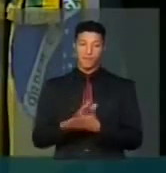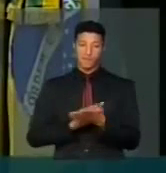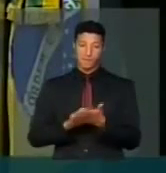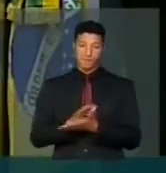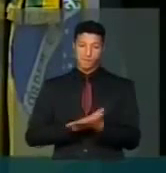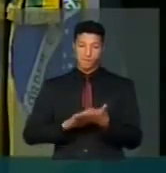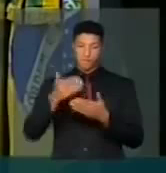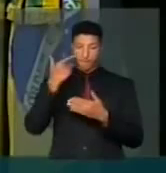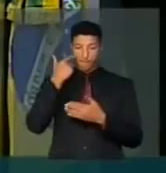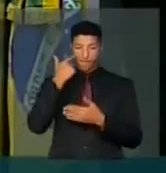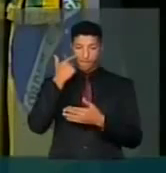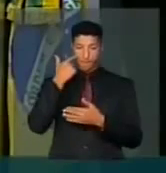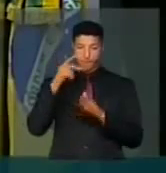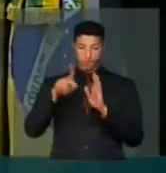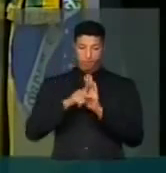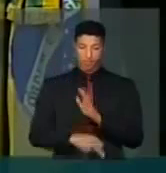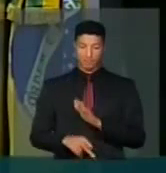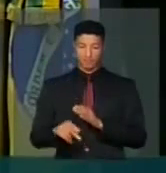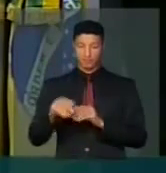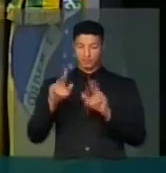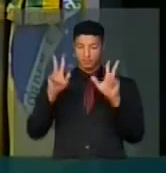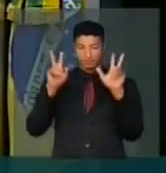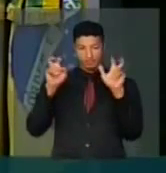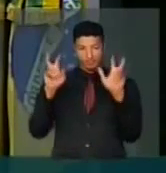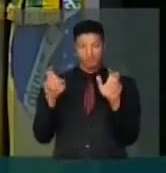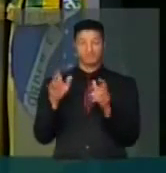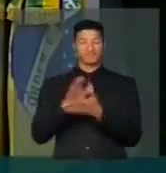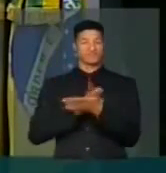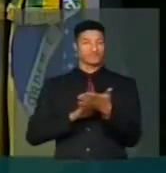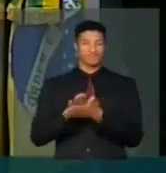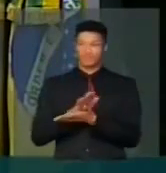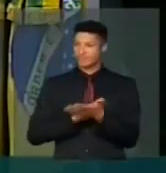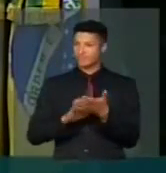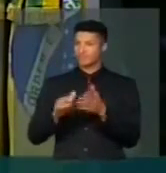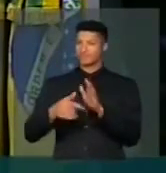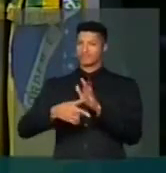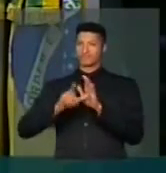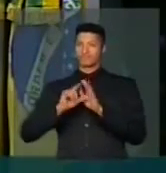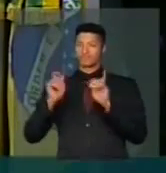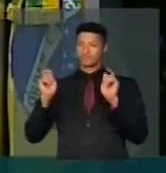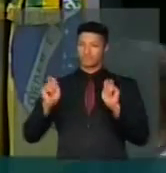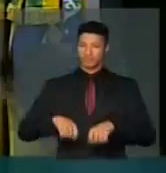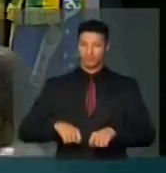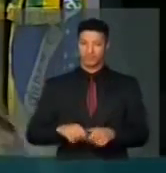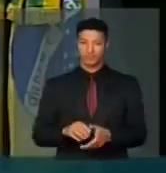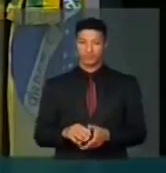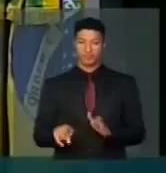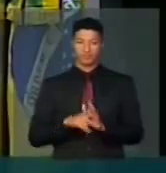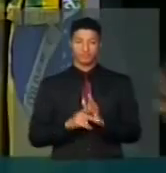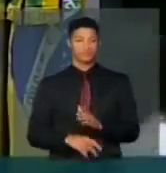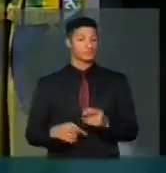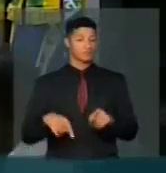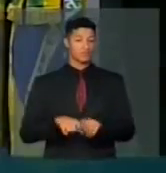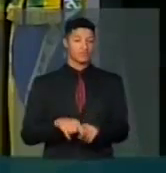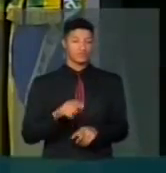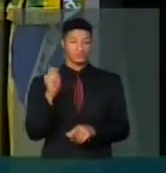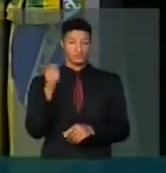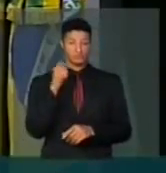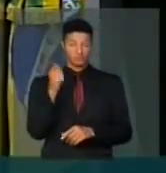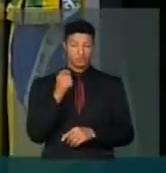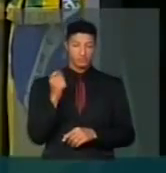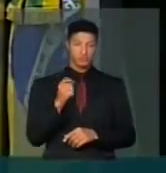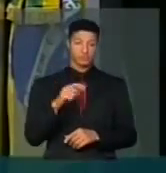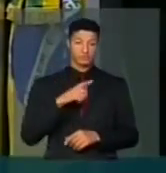nenhuma previsão, nenhum cenário, ninguém antecipou essa possibilidade, e tampouco a